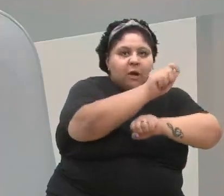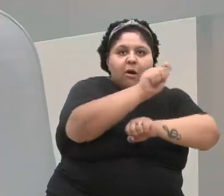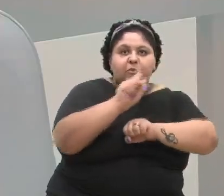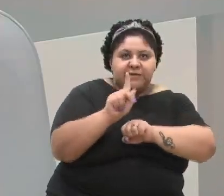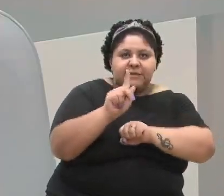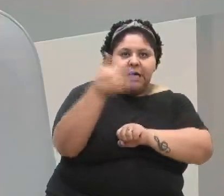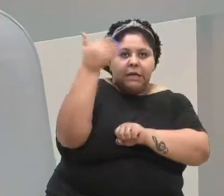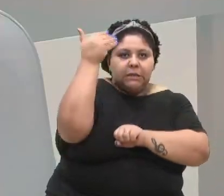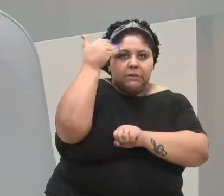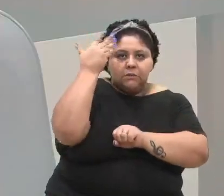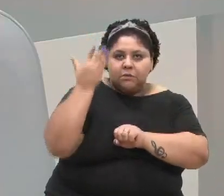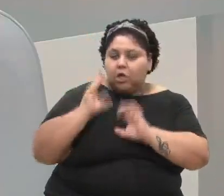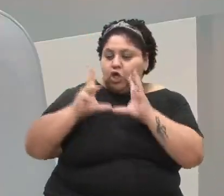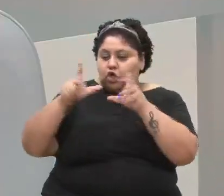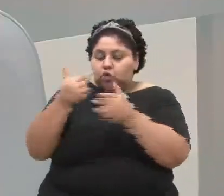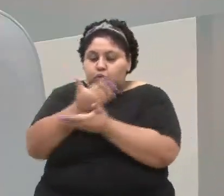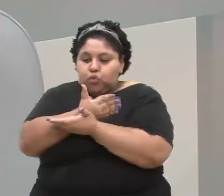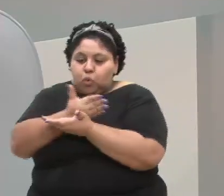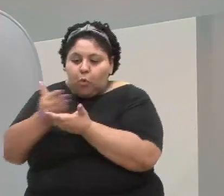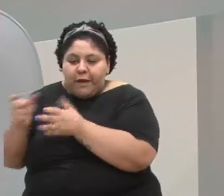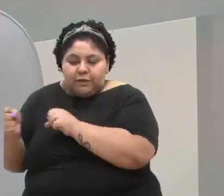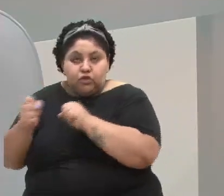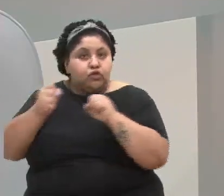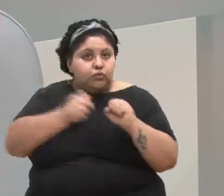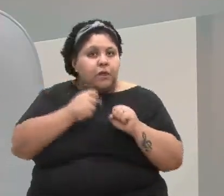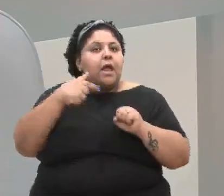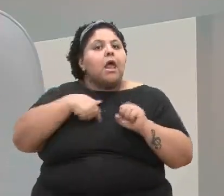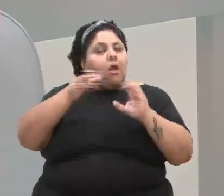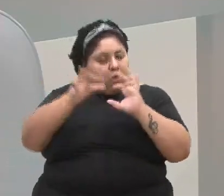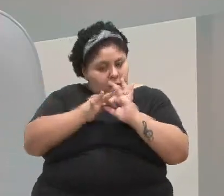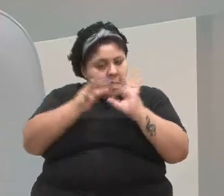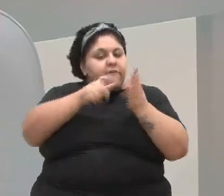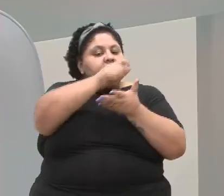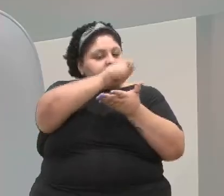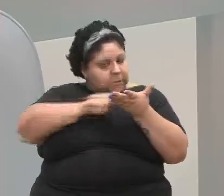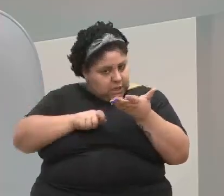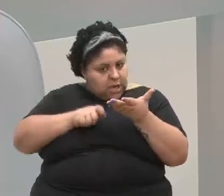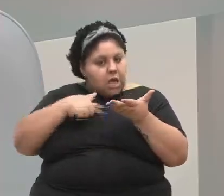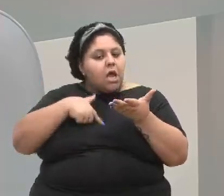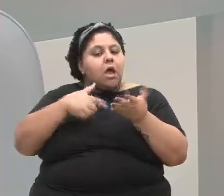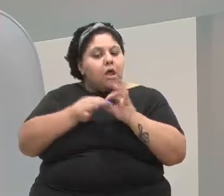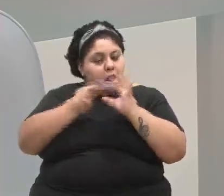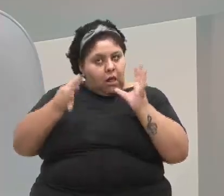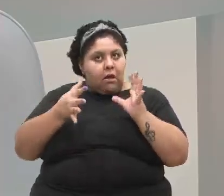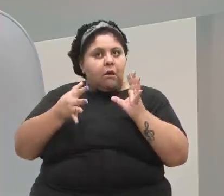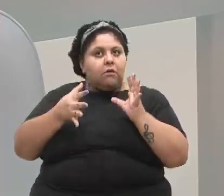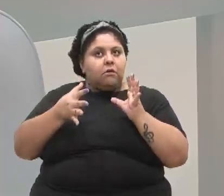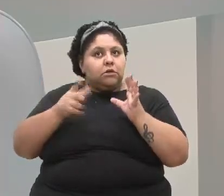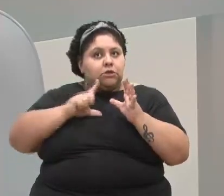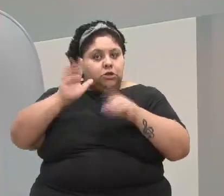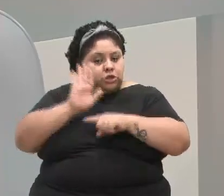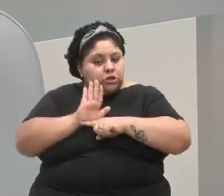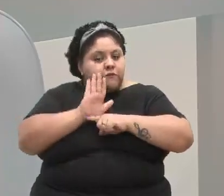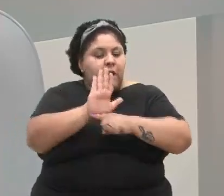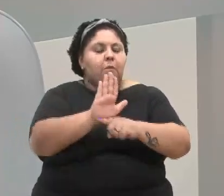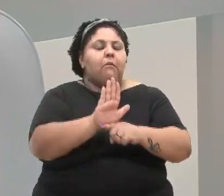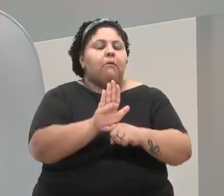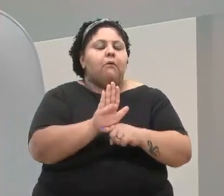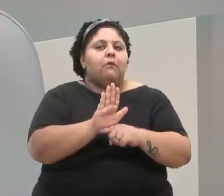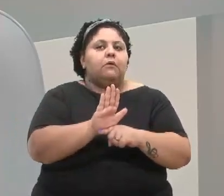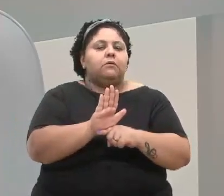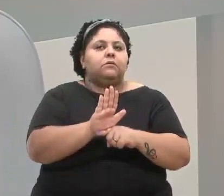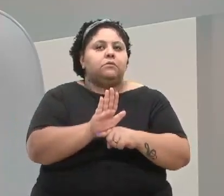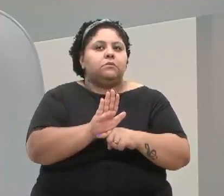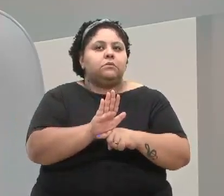aquisitivo. Assinei porque eu sou a favor livre concorrência, e que se tiver que ter ali uma contribuição é em benefício